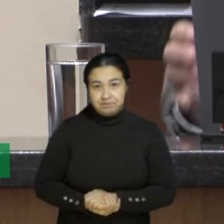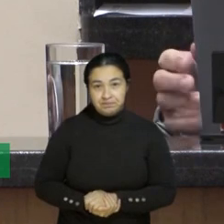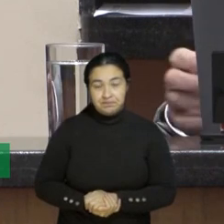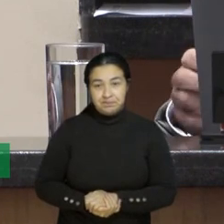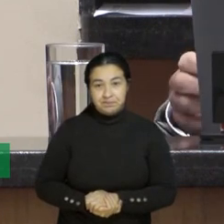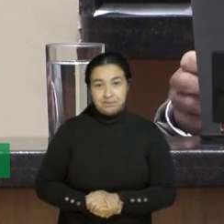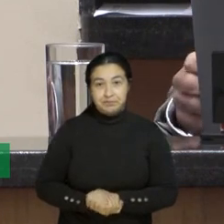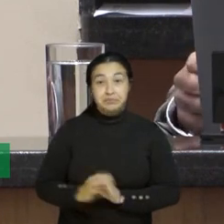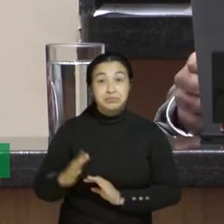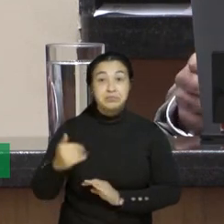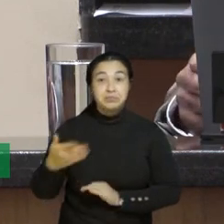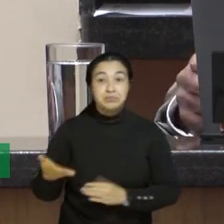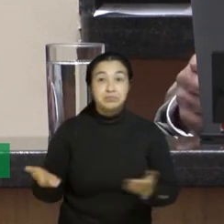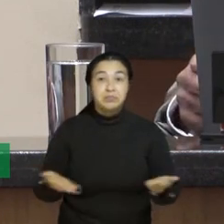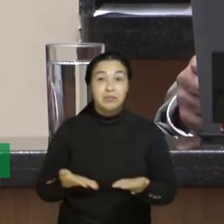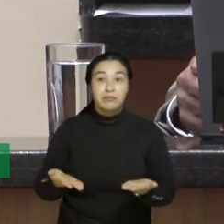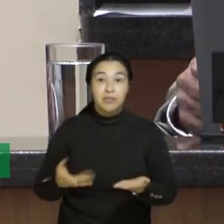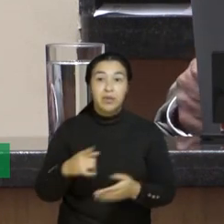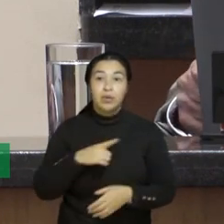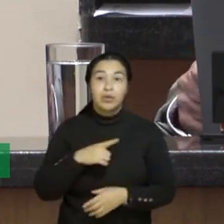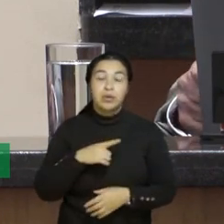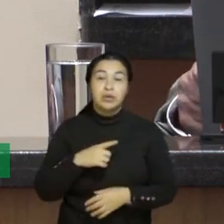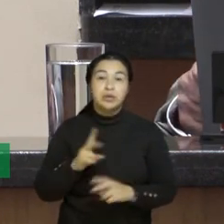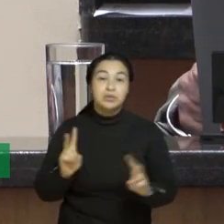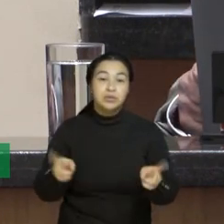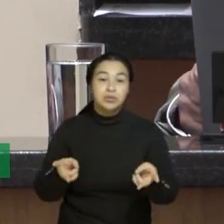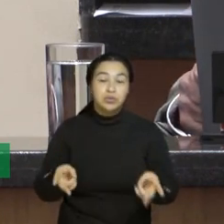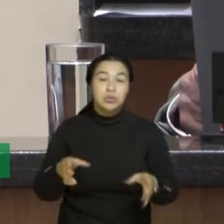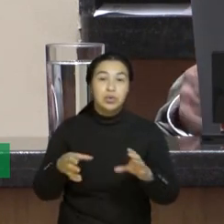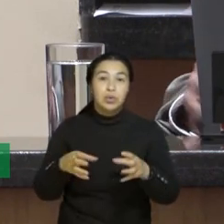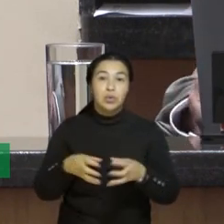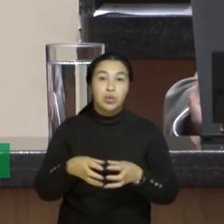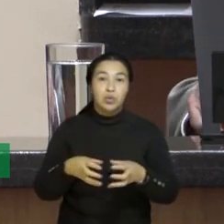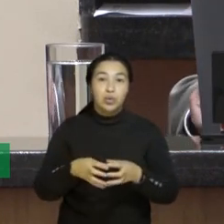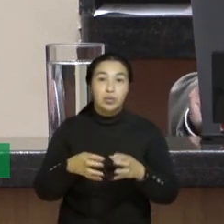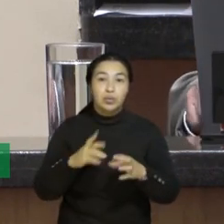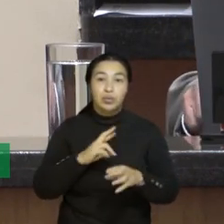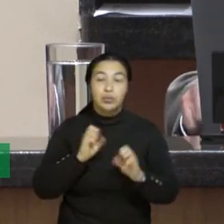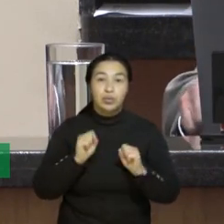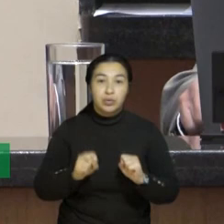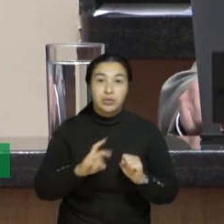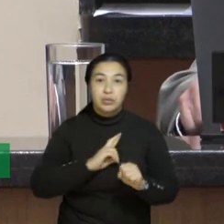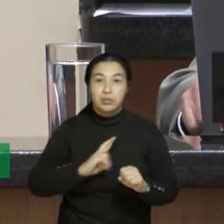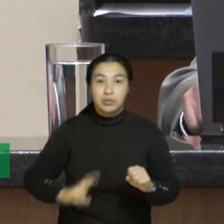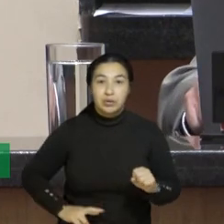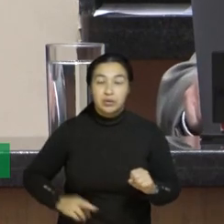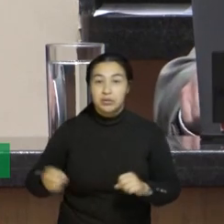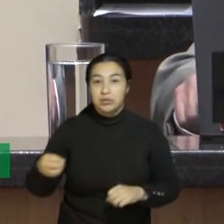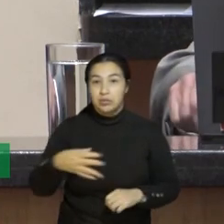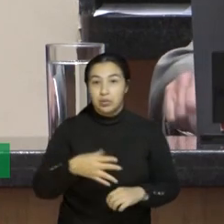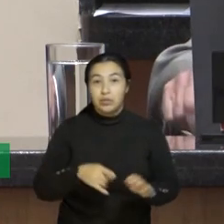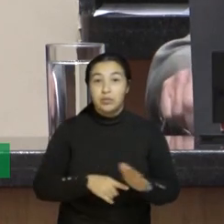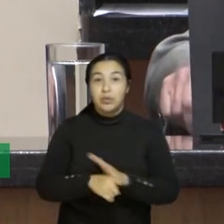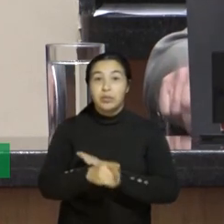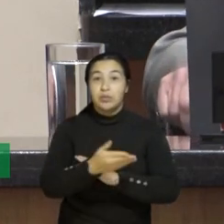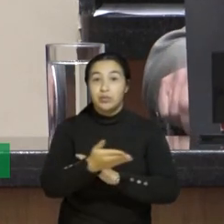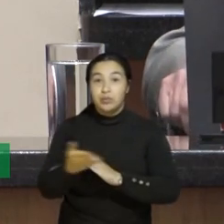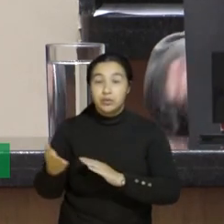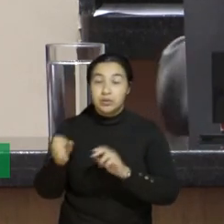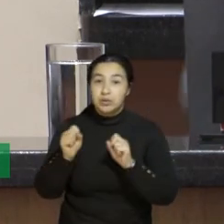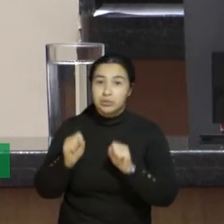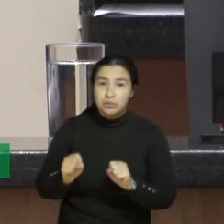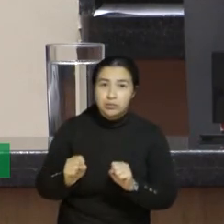Na sequência, nós temos ainda o Bloco Podemos, Republicano e Novo. Consulto ao